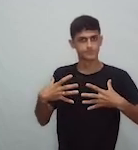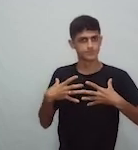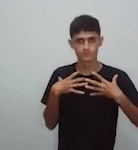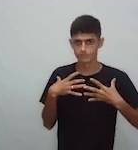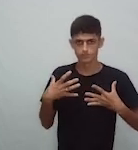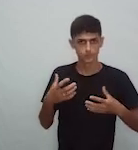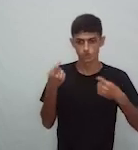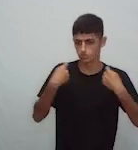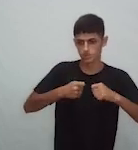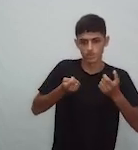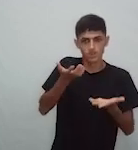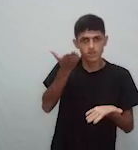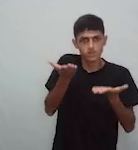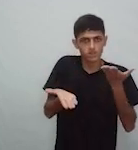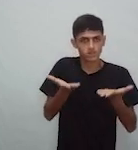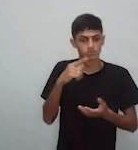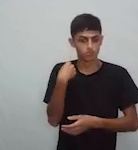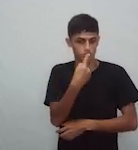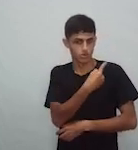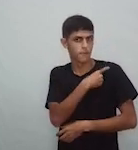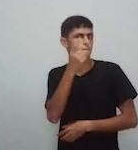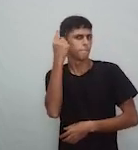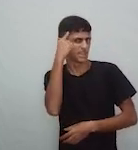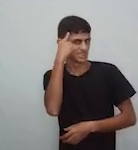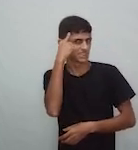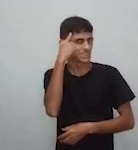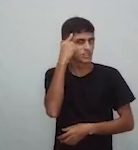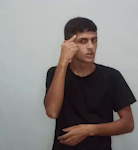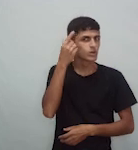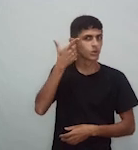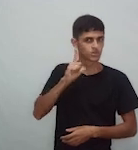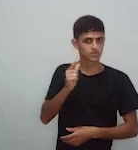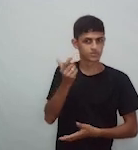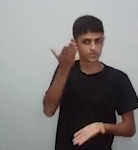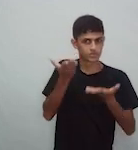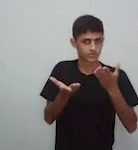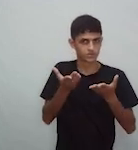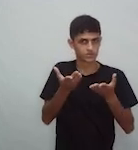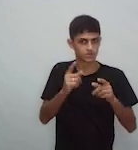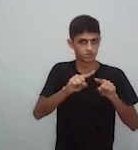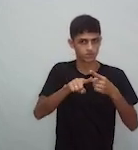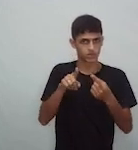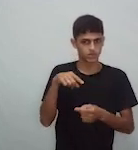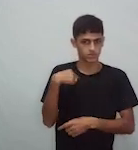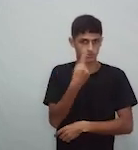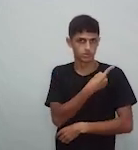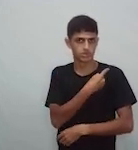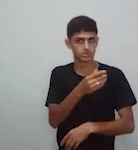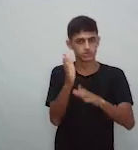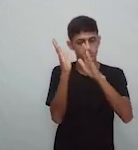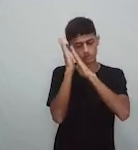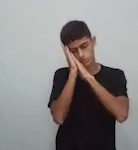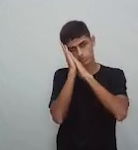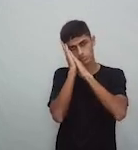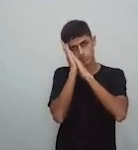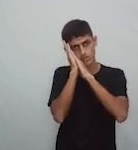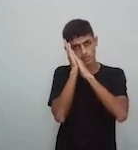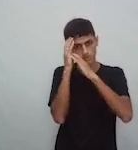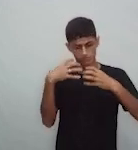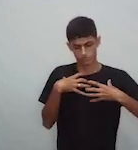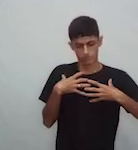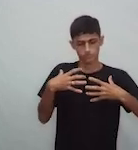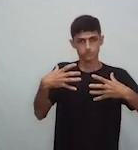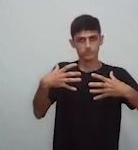eu estar controlando. Por exemplo, a gente acha que consegue controlar a respiração, mas na verdade, se você for dormir, você vai conseguir respirar e você não está nem pensando na respiração. A